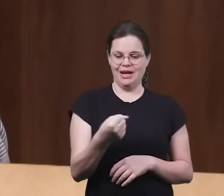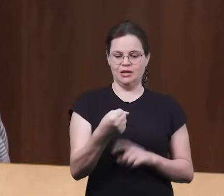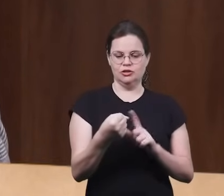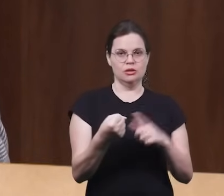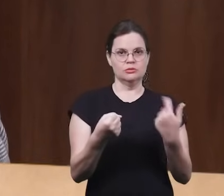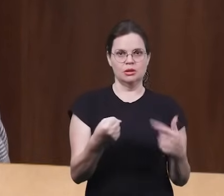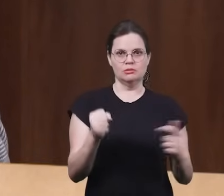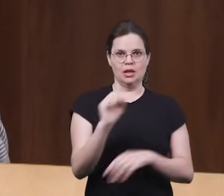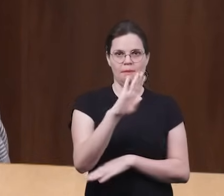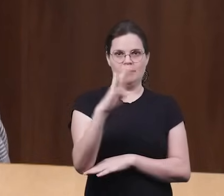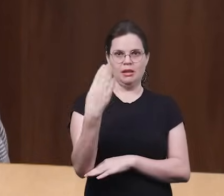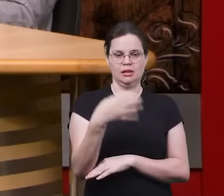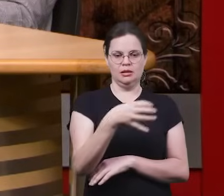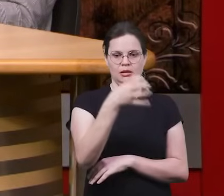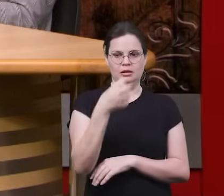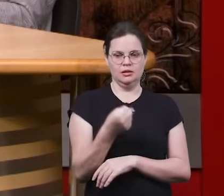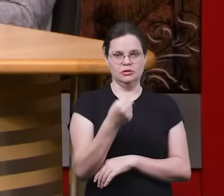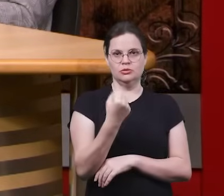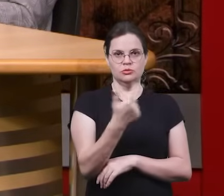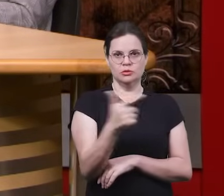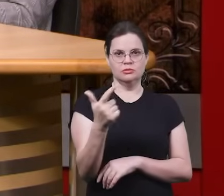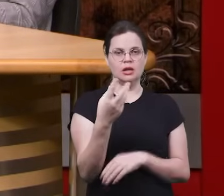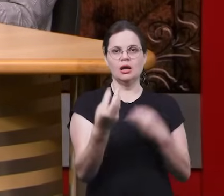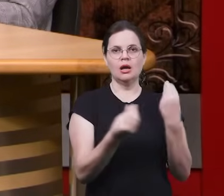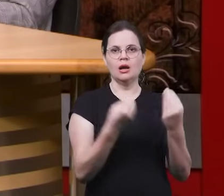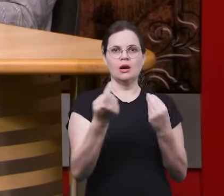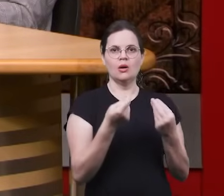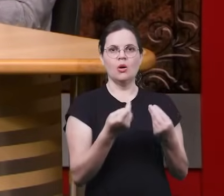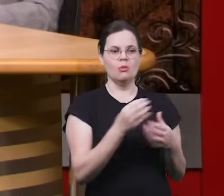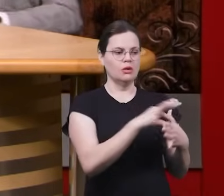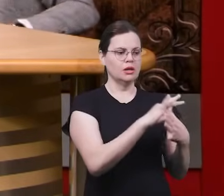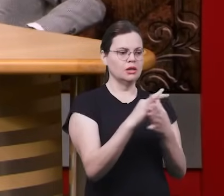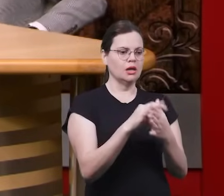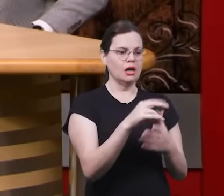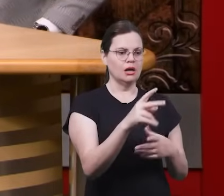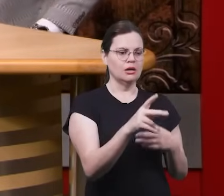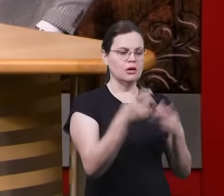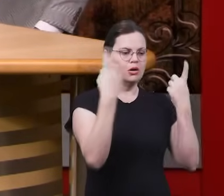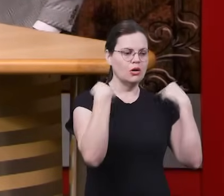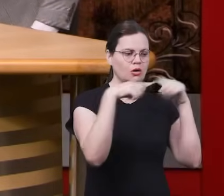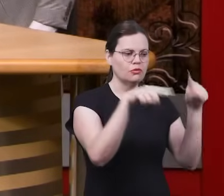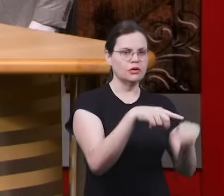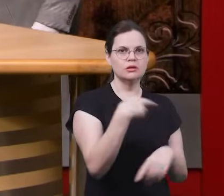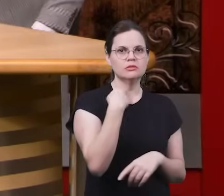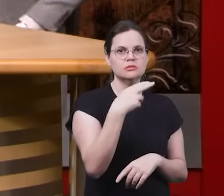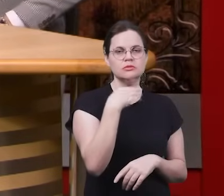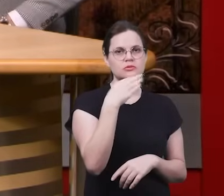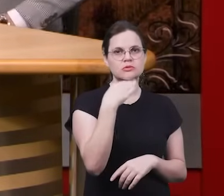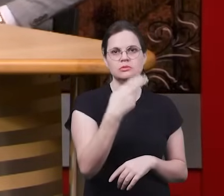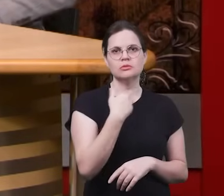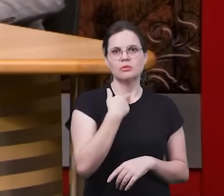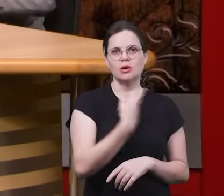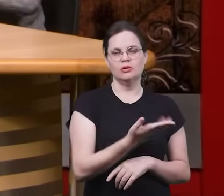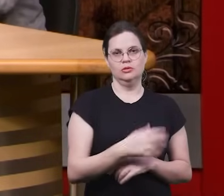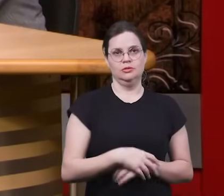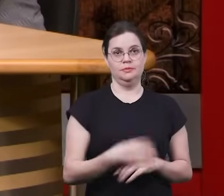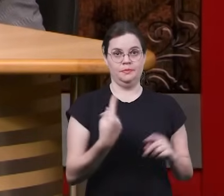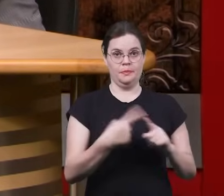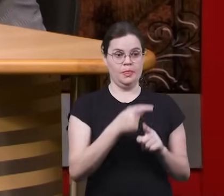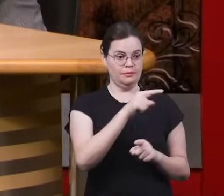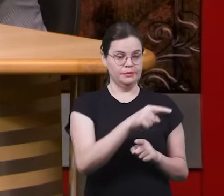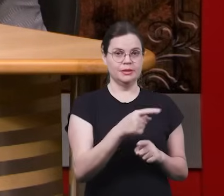Certo? Exatamente. O próprio rebanho identificava isso.